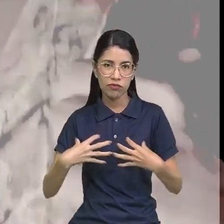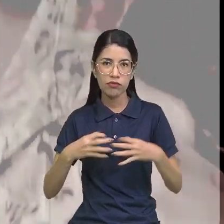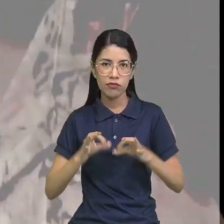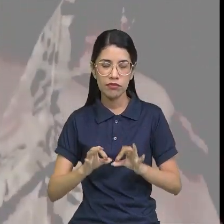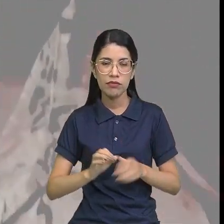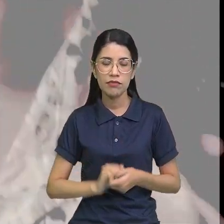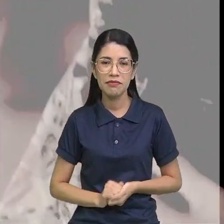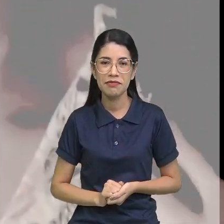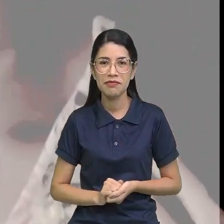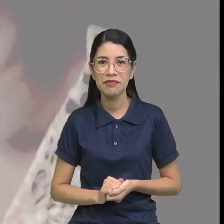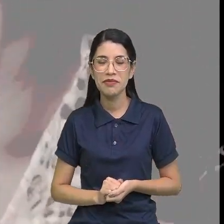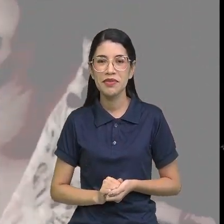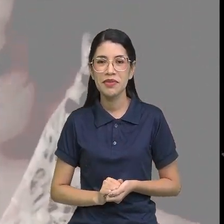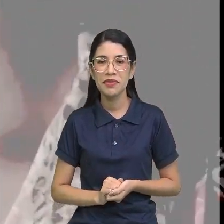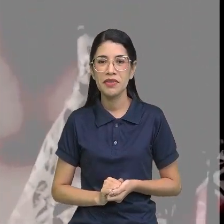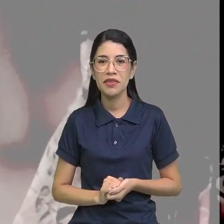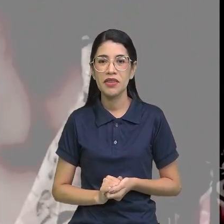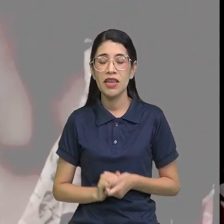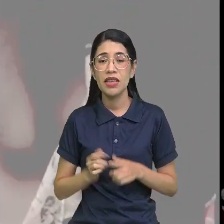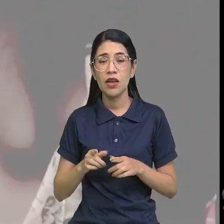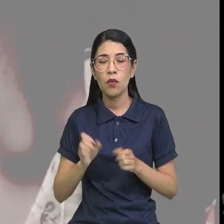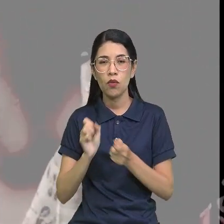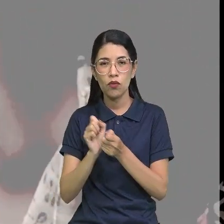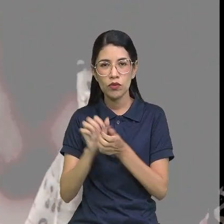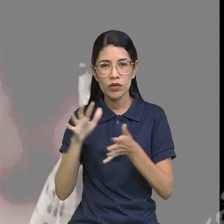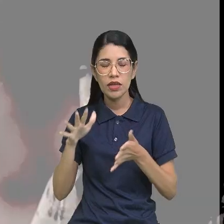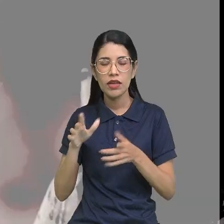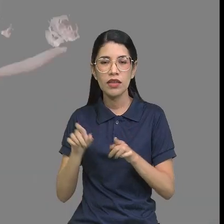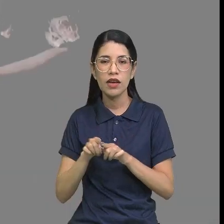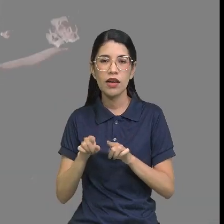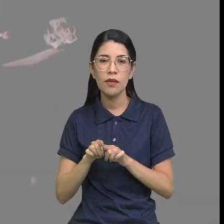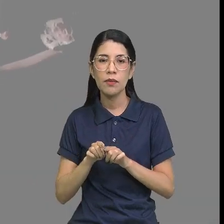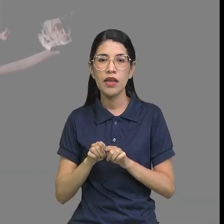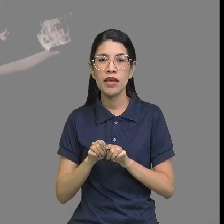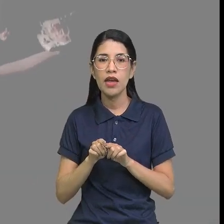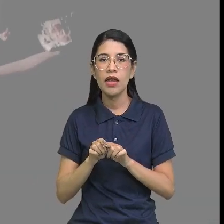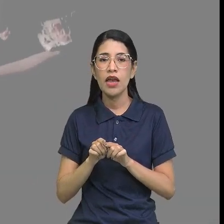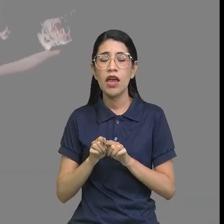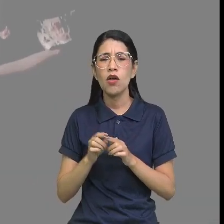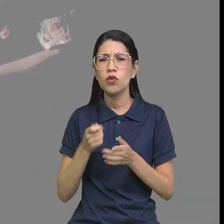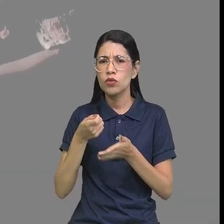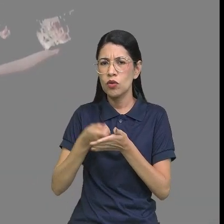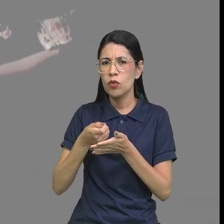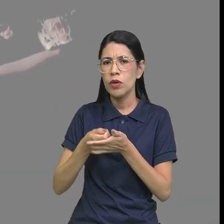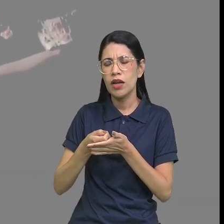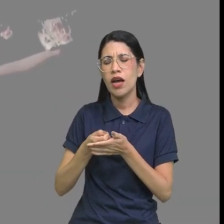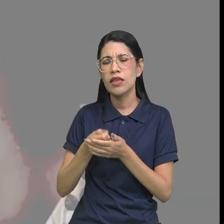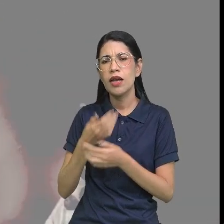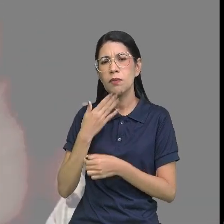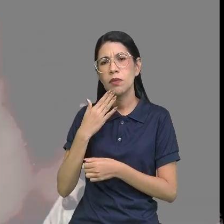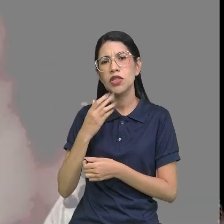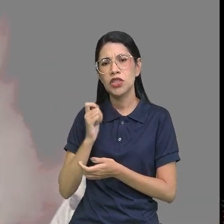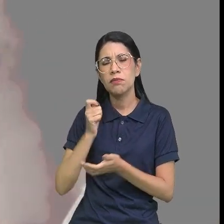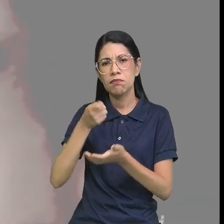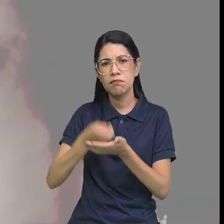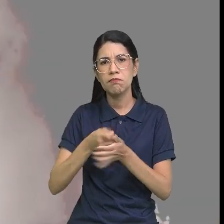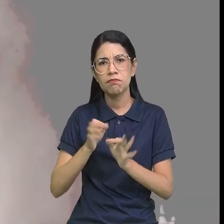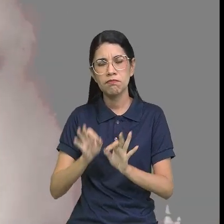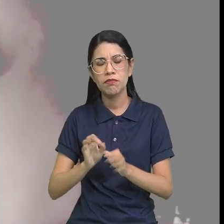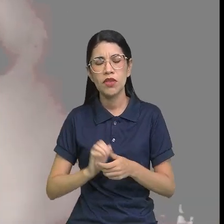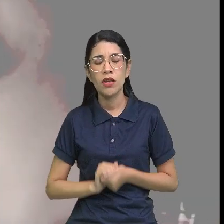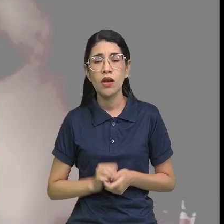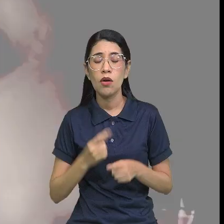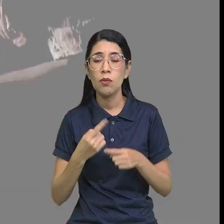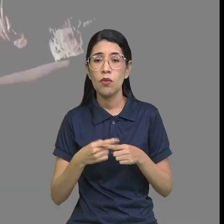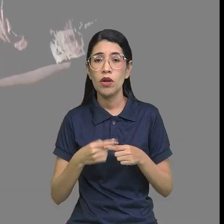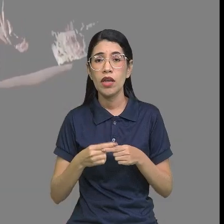Olha, minha queridinha, esse feitiço também sou obrigada por Jesus a lhe cobrar. Porque todo